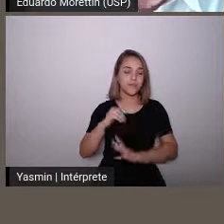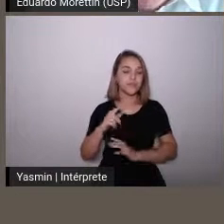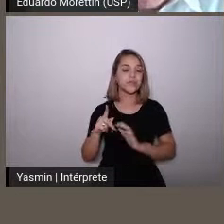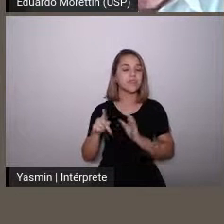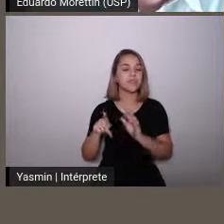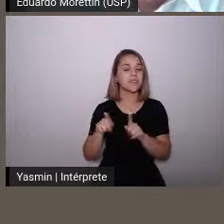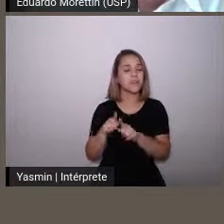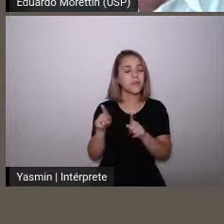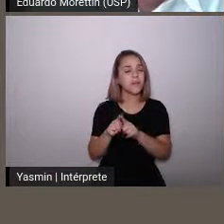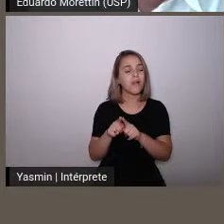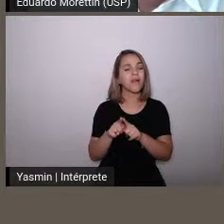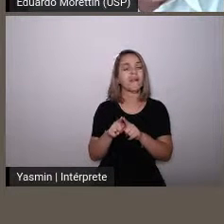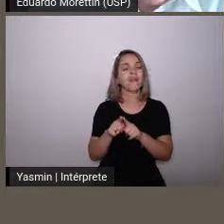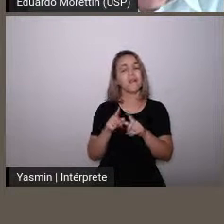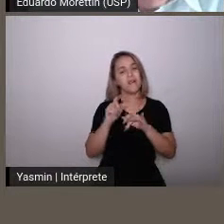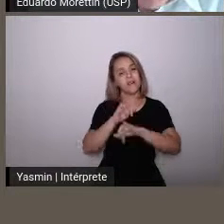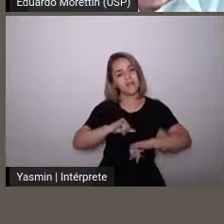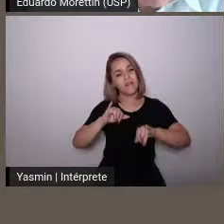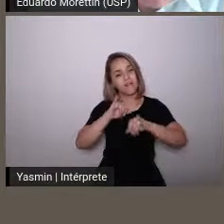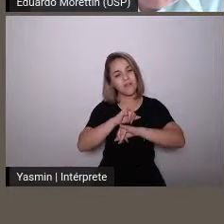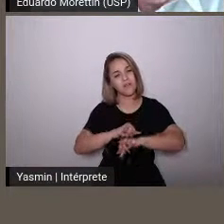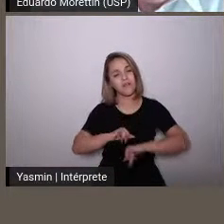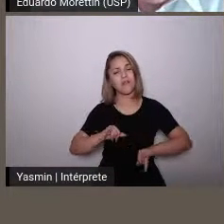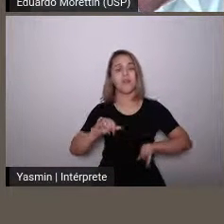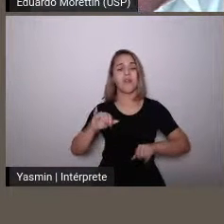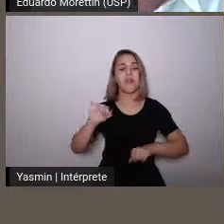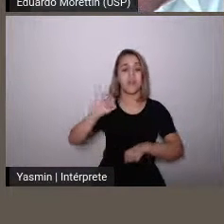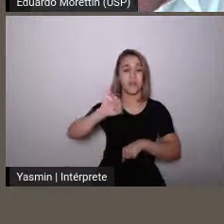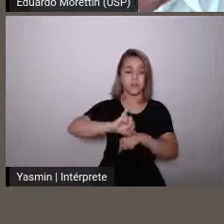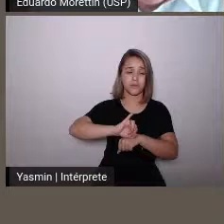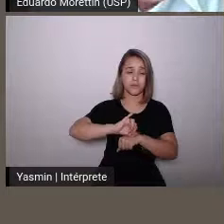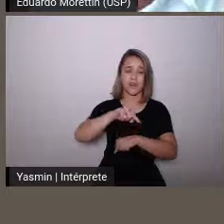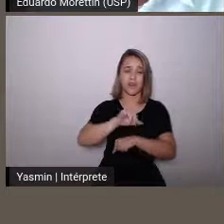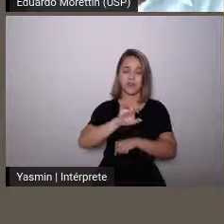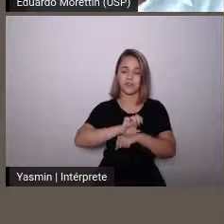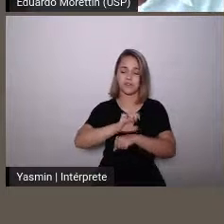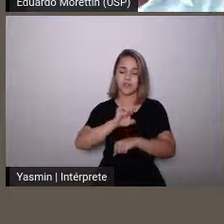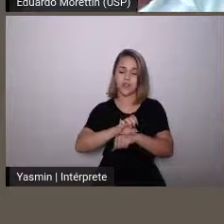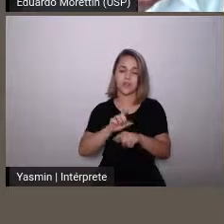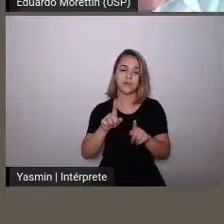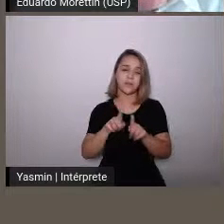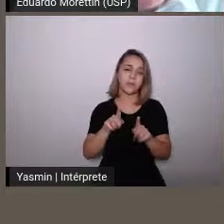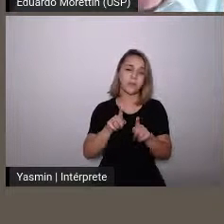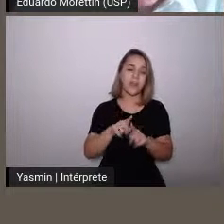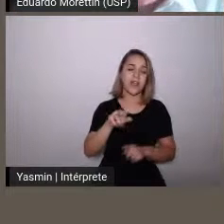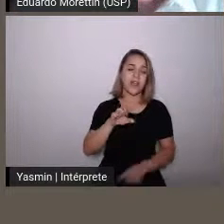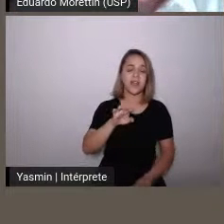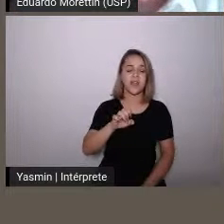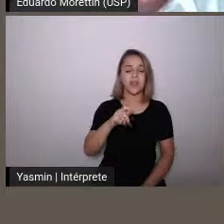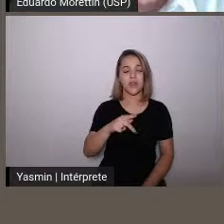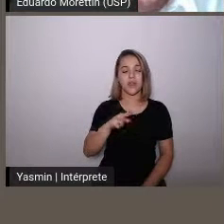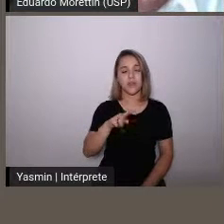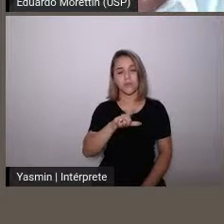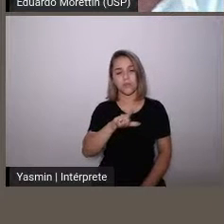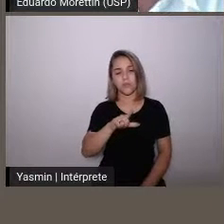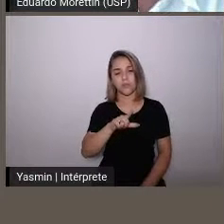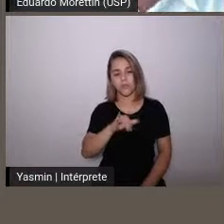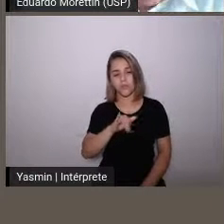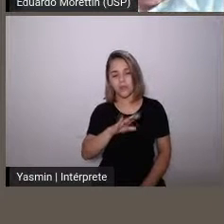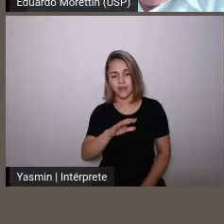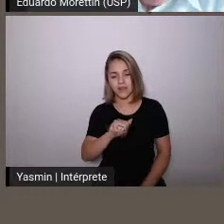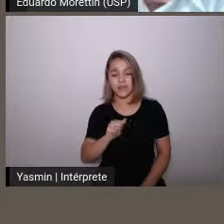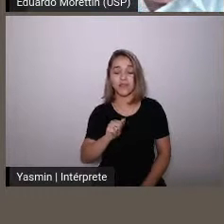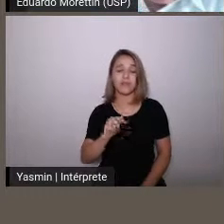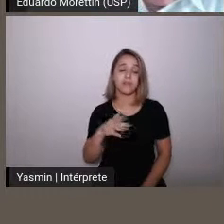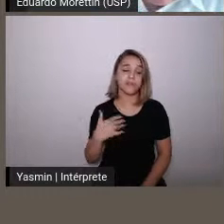em Cataguases ou nas capitais do Estado ou da República. Os filmes a que fazem eventualmente referência são